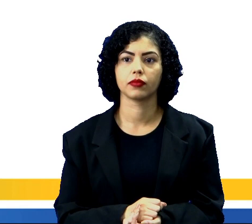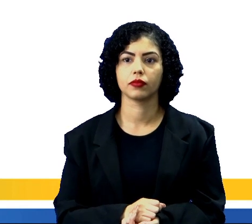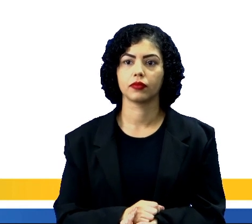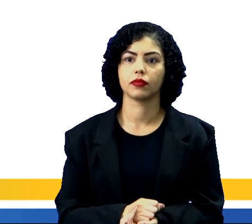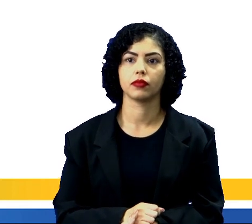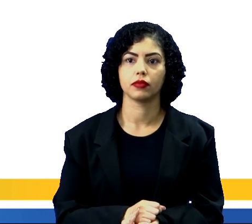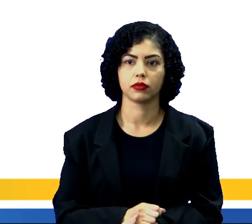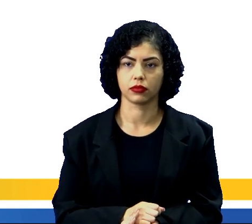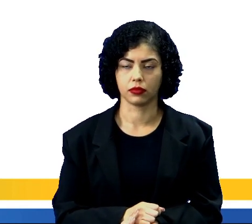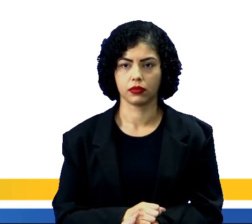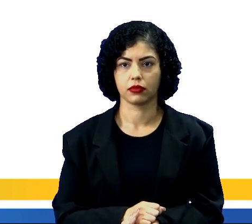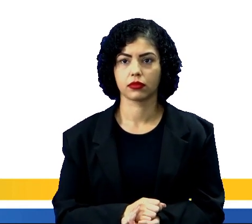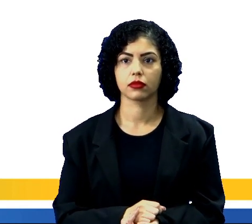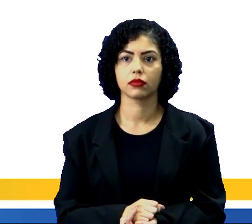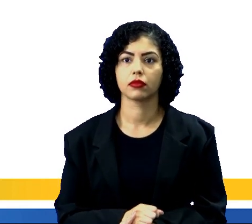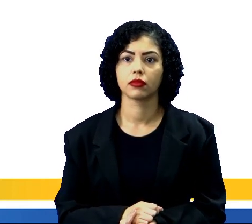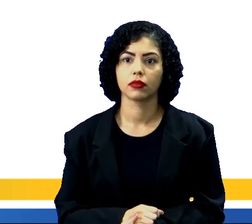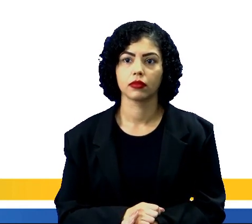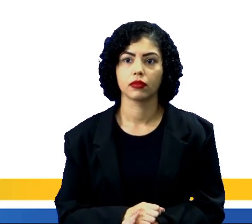decisões.